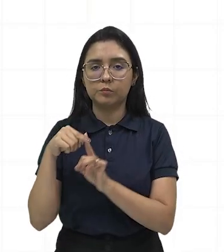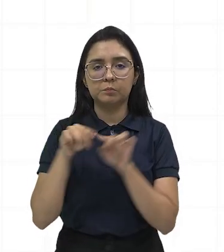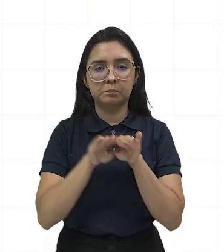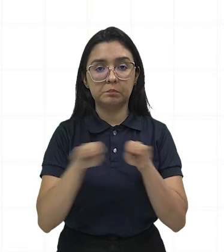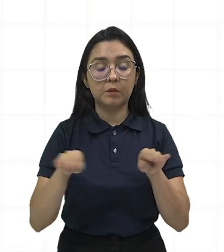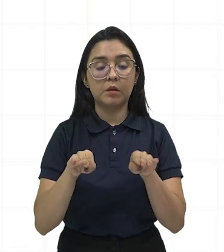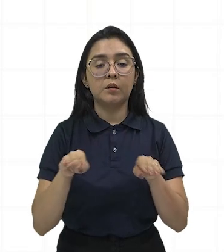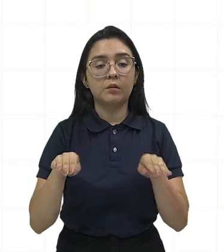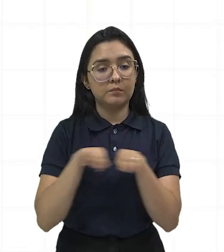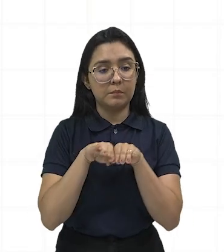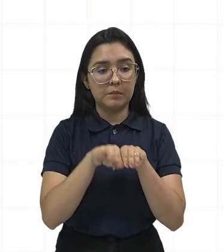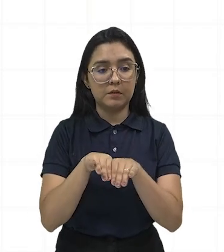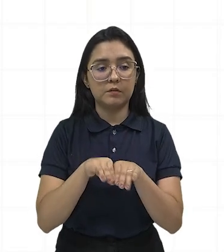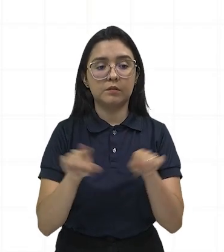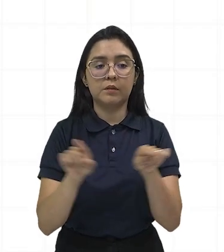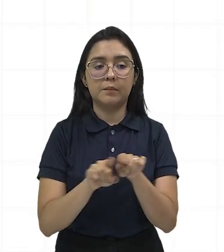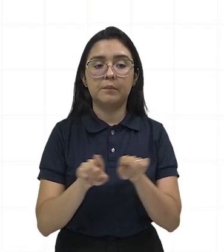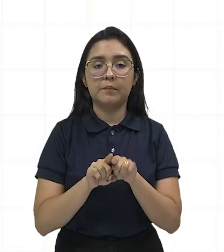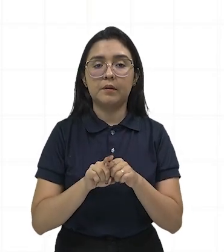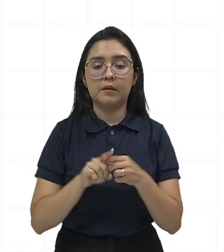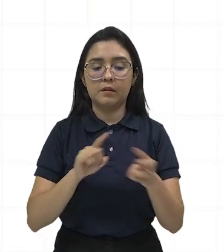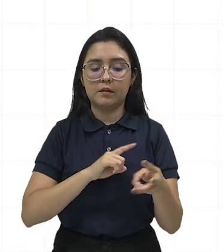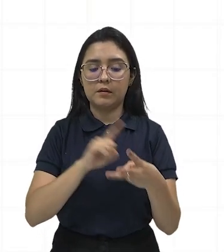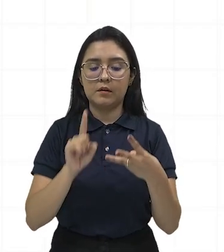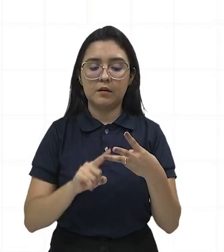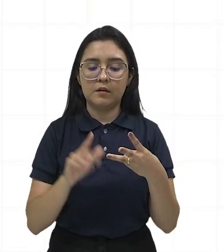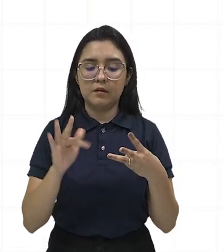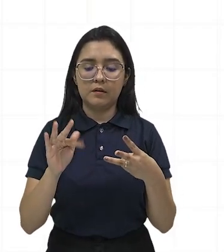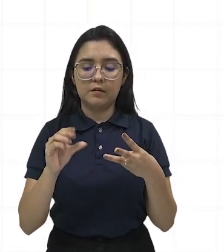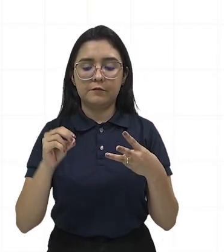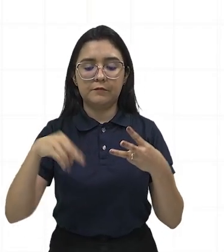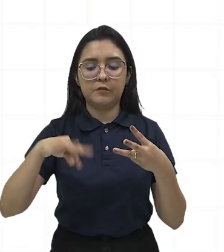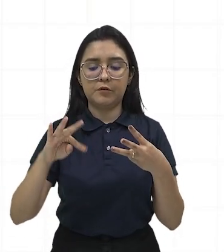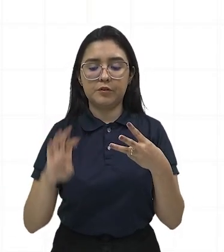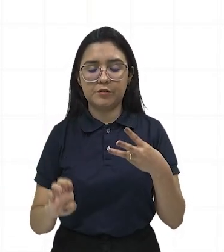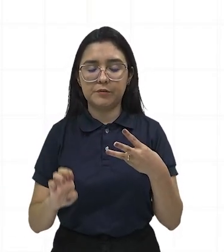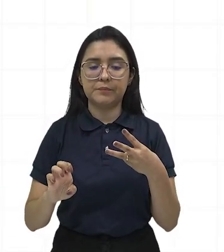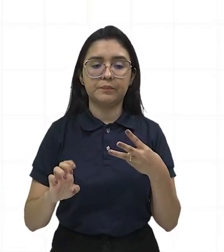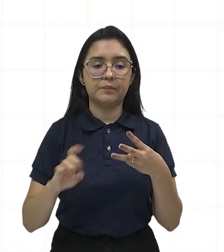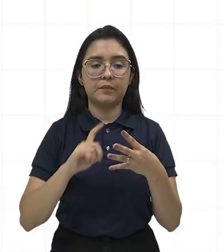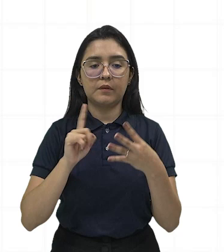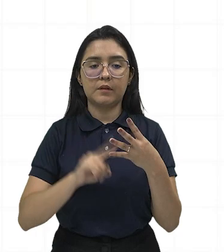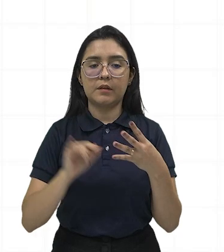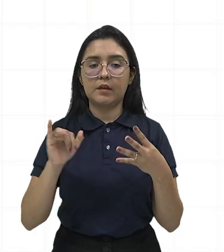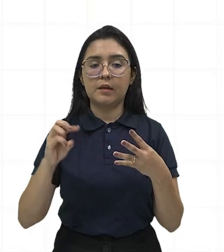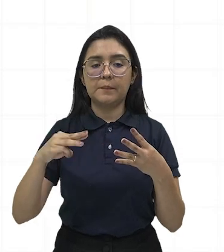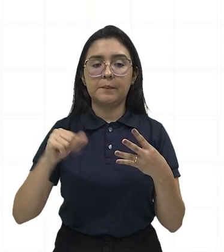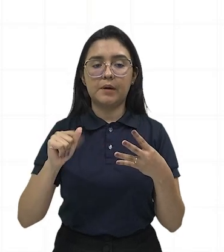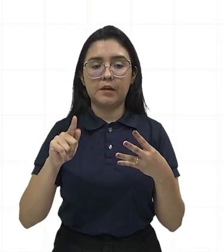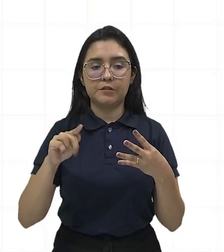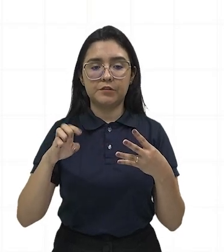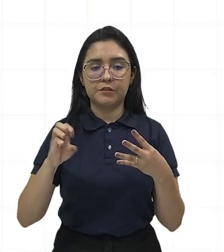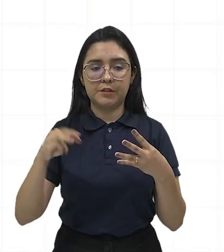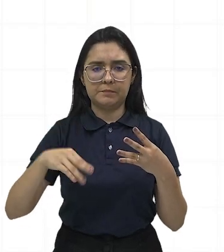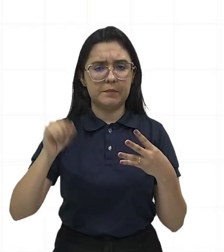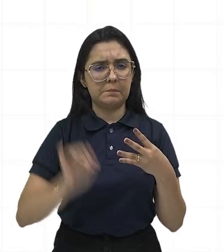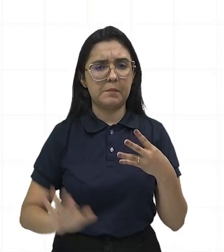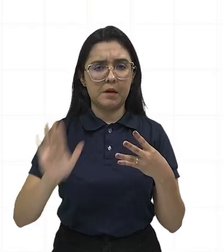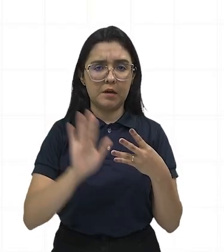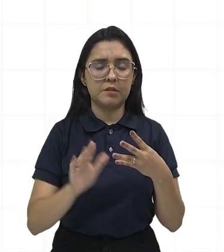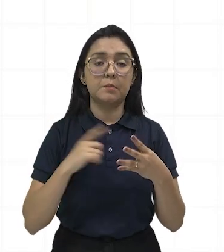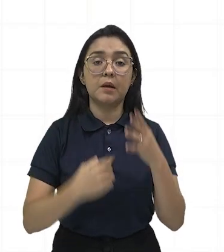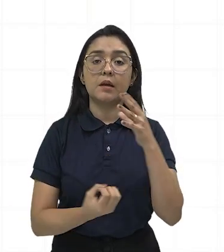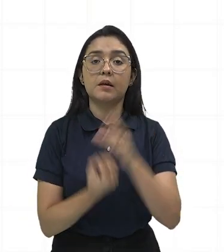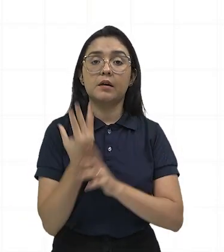Ele vai escolher a fonte e ele vai escolher a imagem para compor